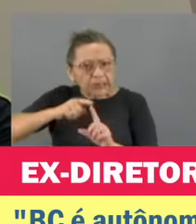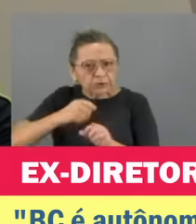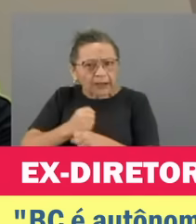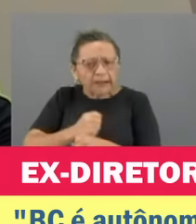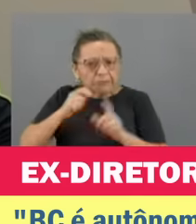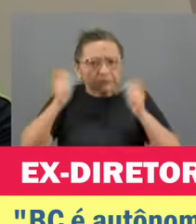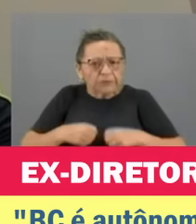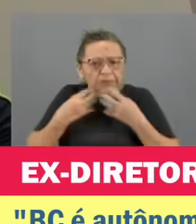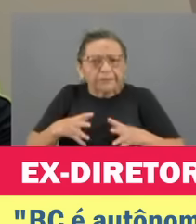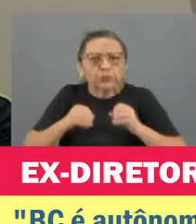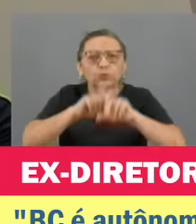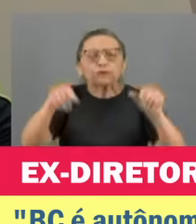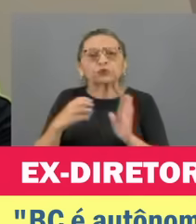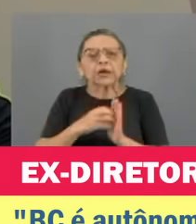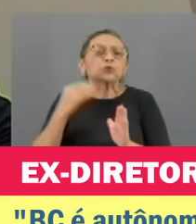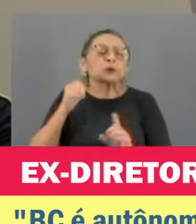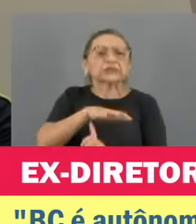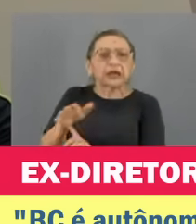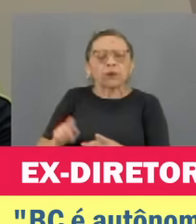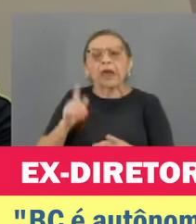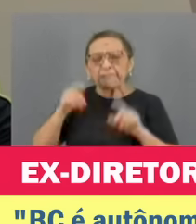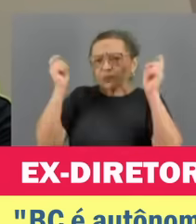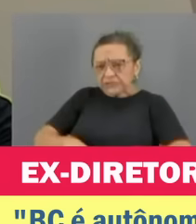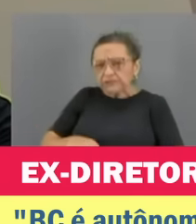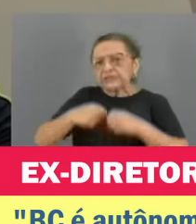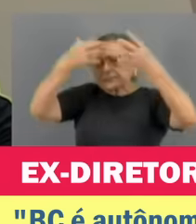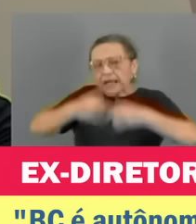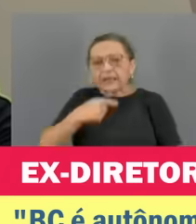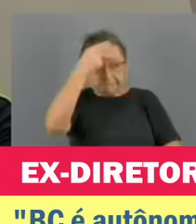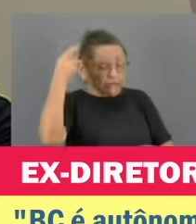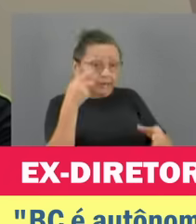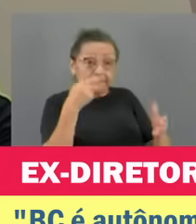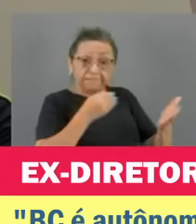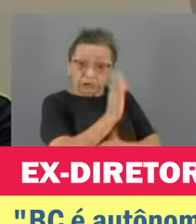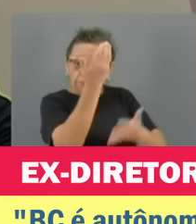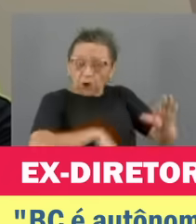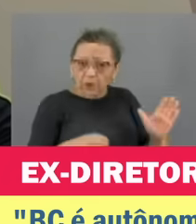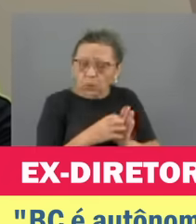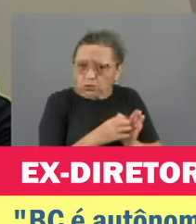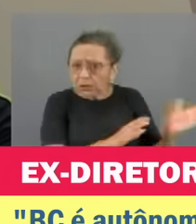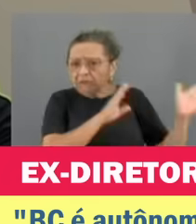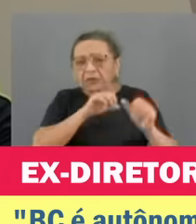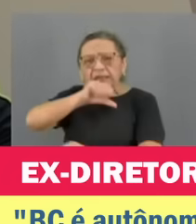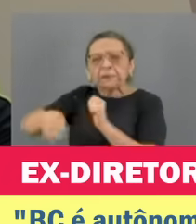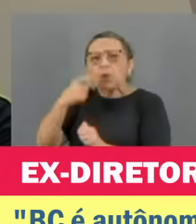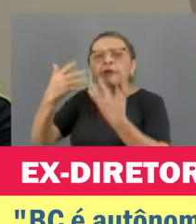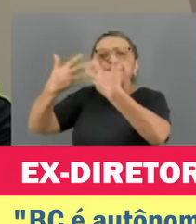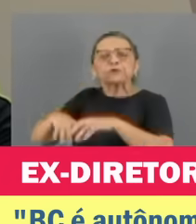É possível juridicamente argumentar que o servidor que entrou por concurso para uma determinada carreira no Banco Central pode ser transferido para uma